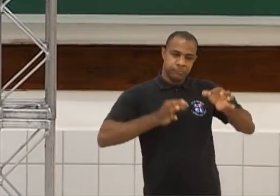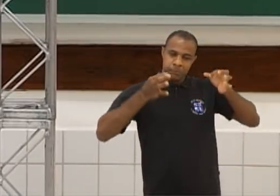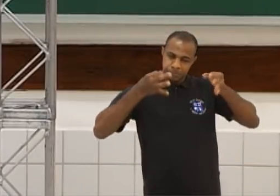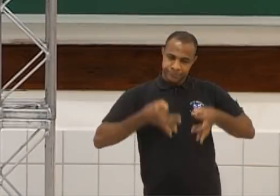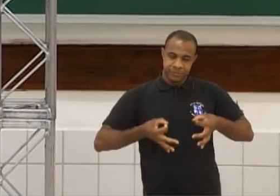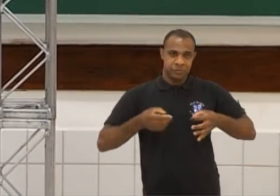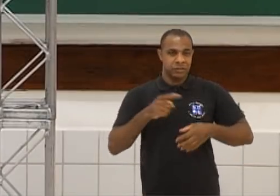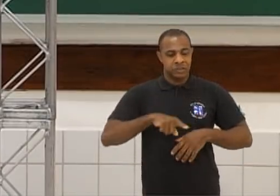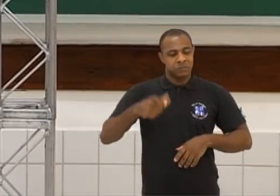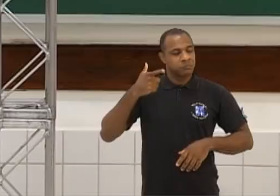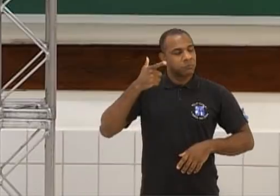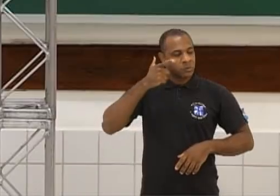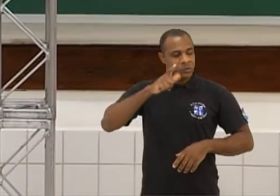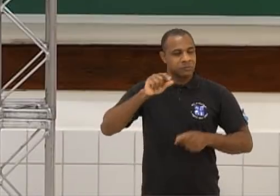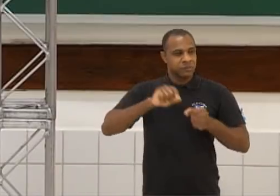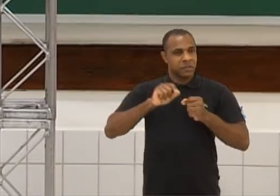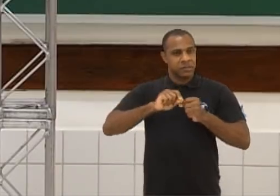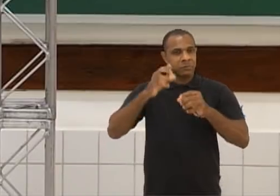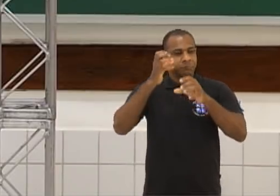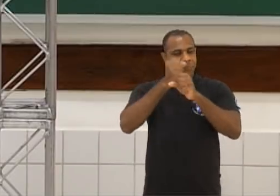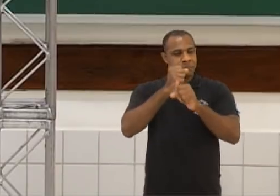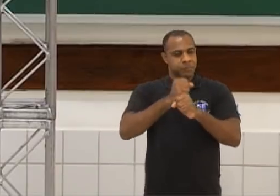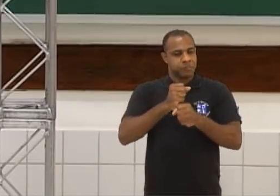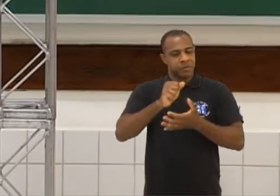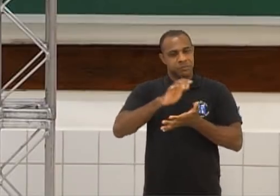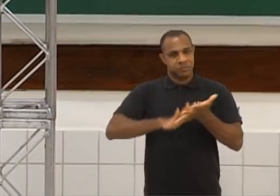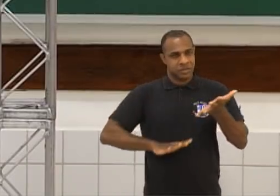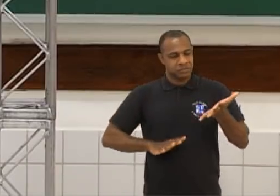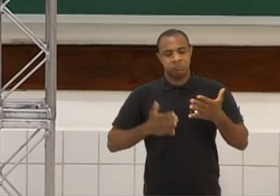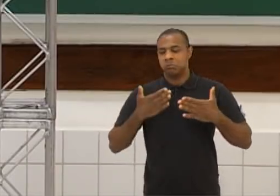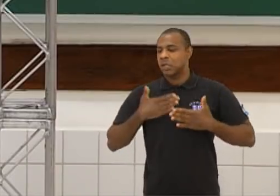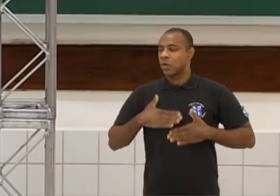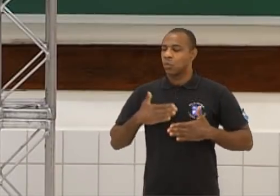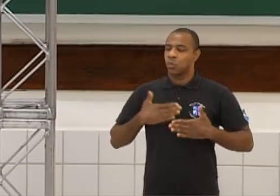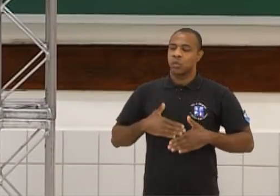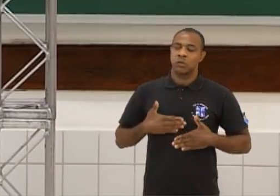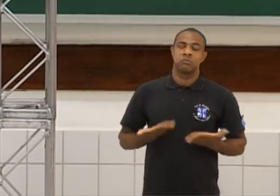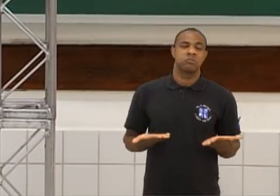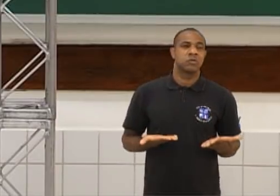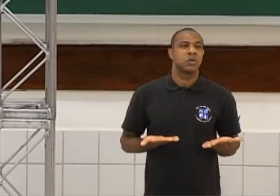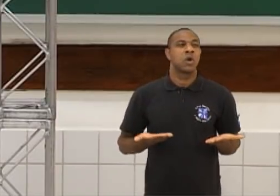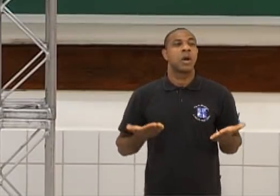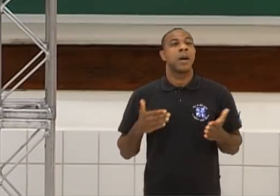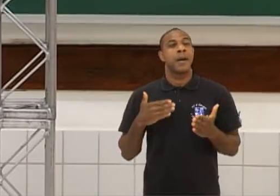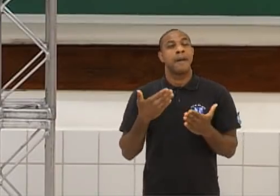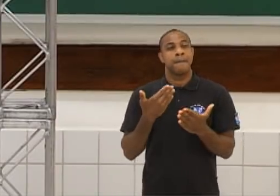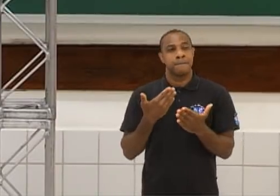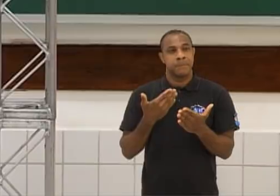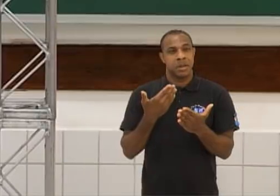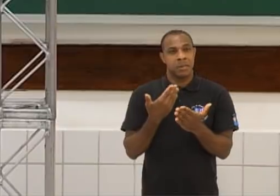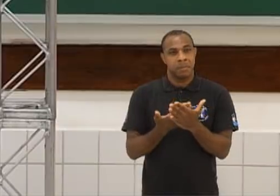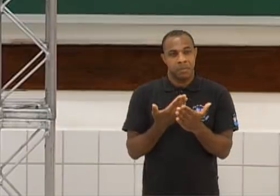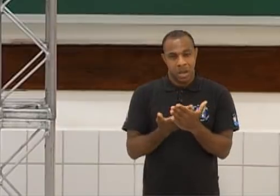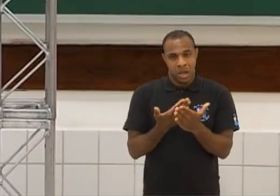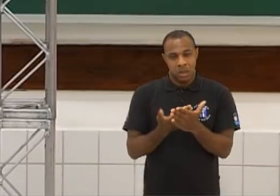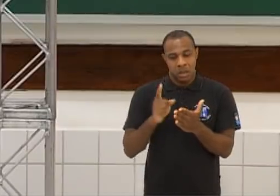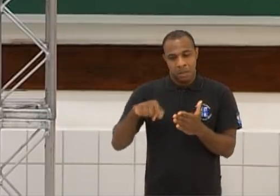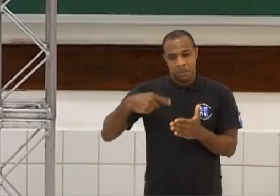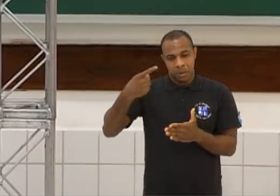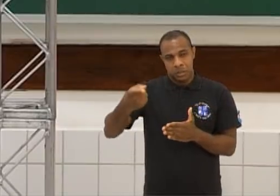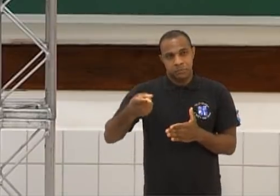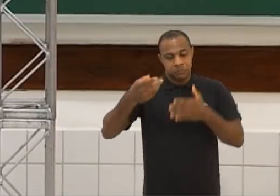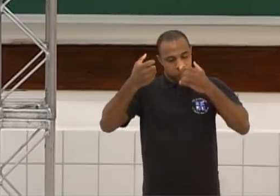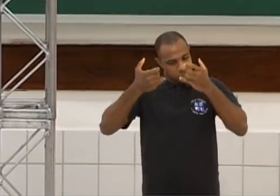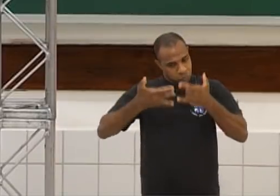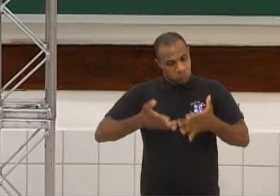vocês já estão conseguindo resolver todos os exercícios assim, tranquilos, né? E o que nós vamos ver na próxima aula? Nós vamos continuar